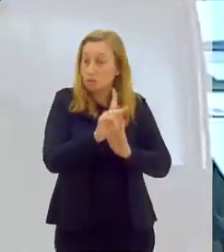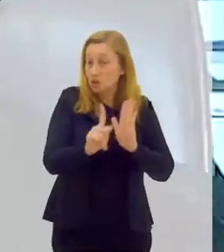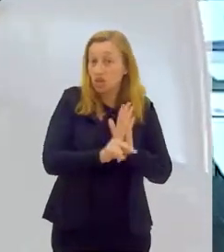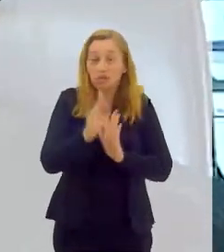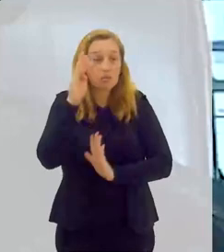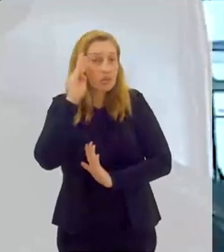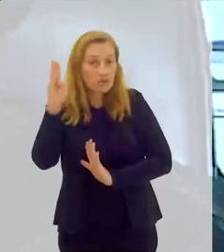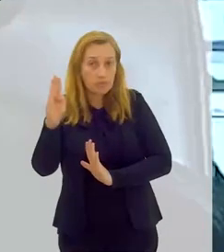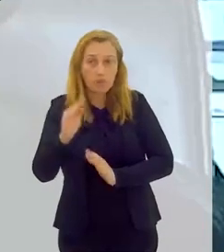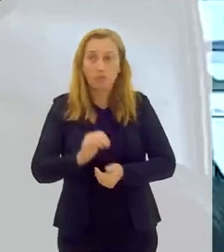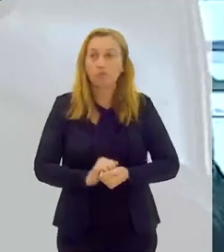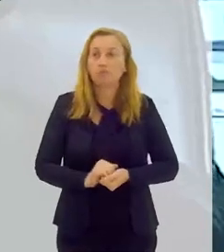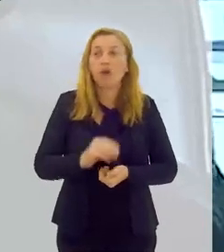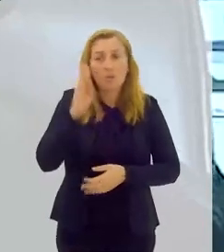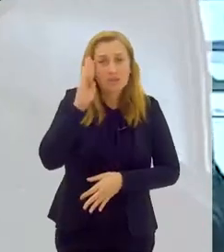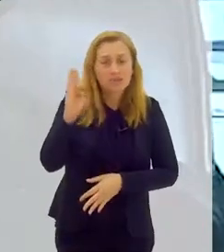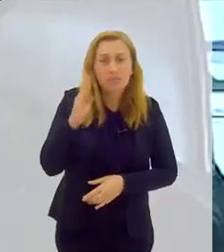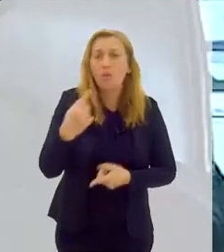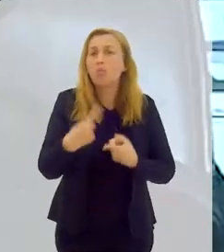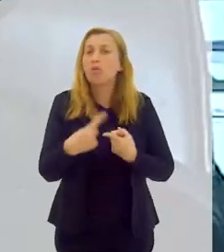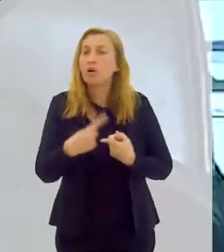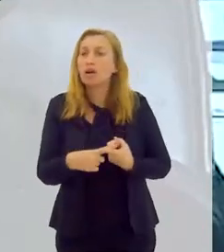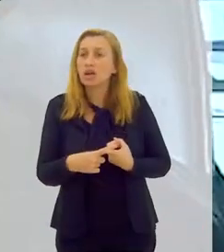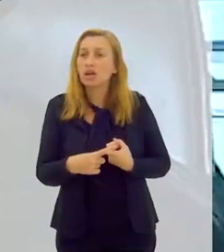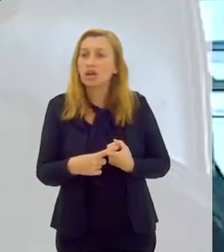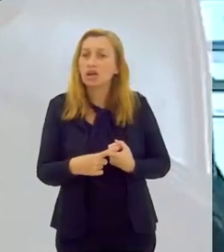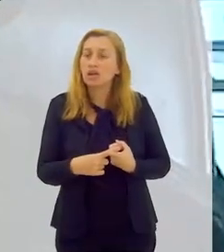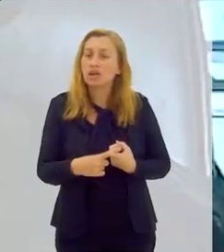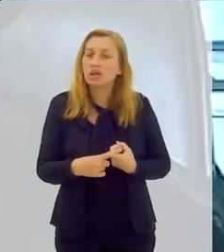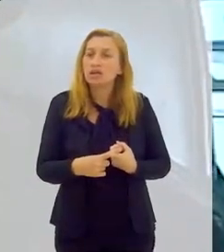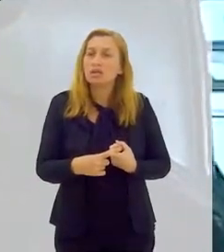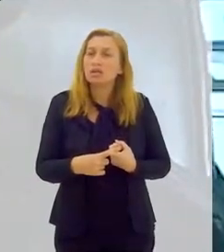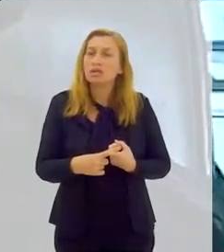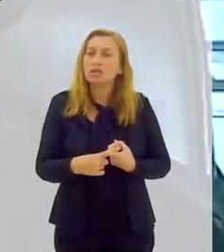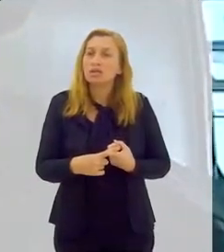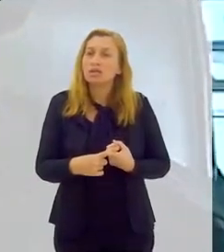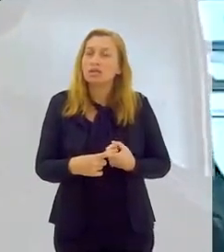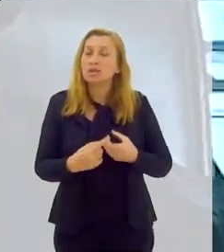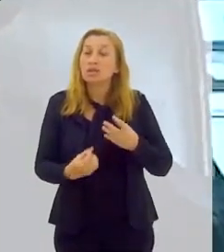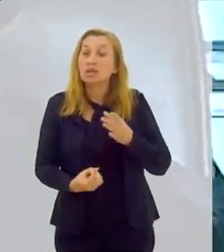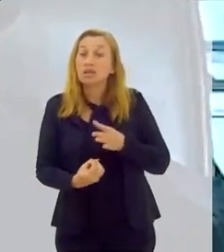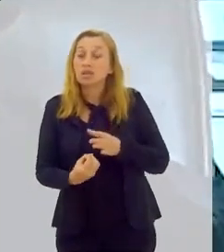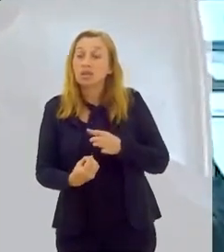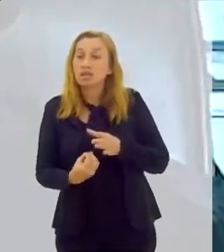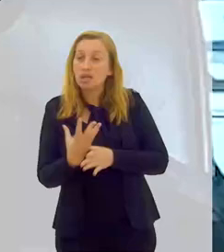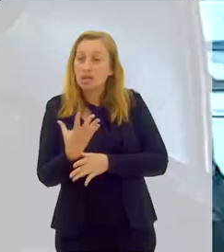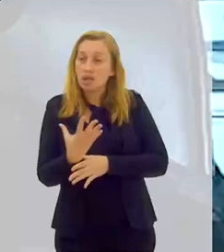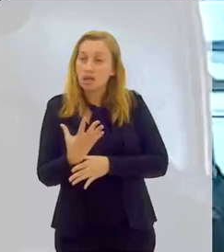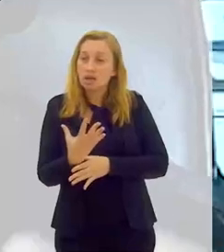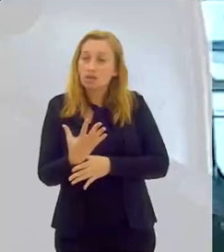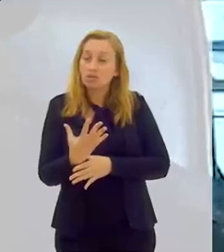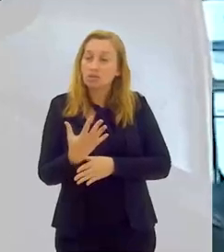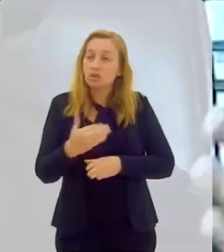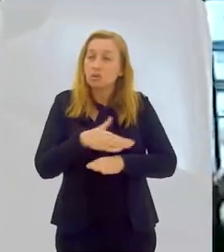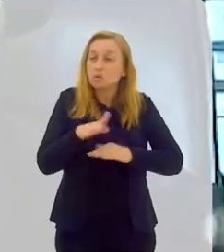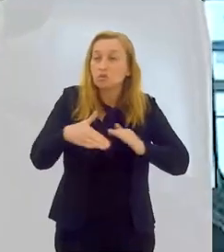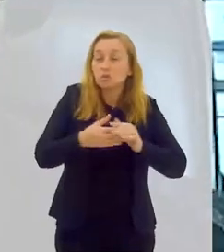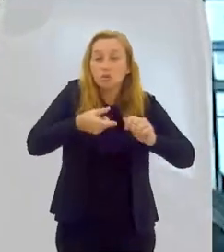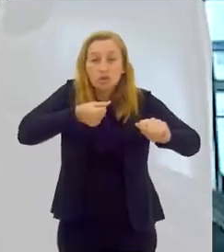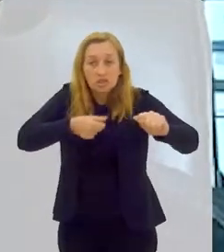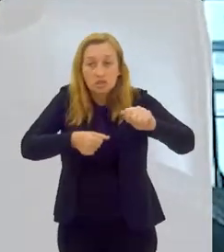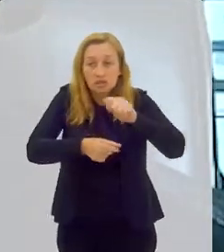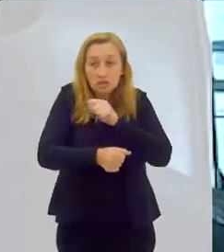processo, é fundamental. É fundamental, porque a gente forma também a mão de obra para que todos